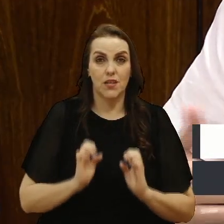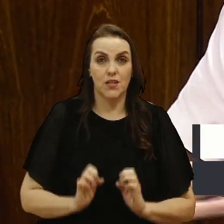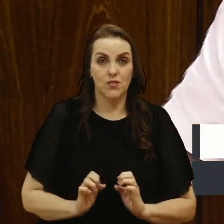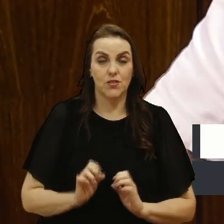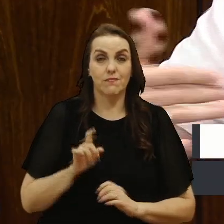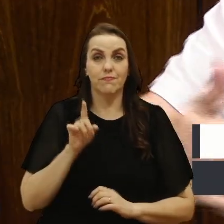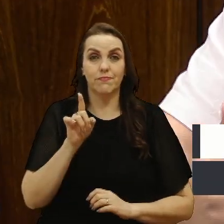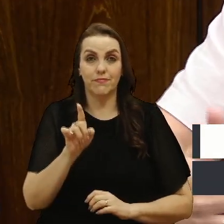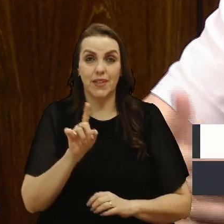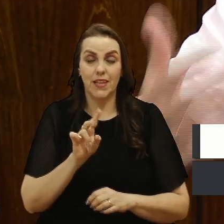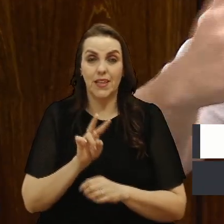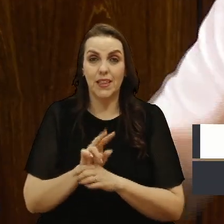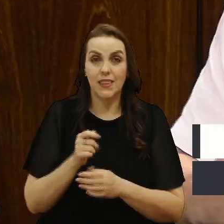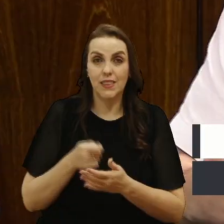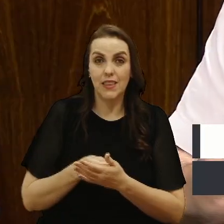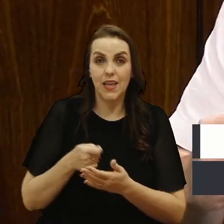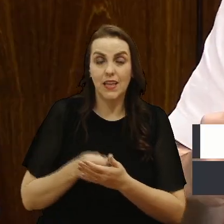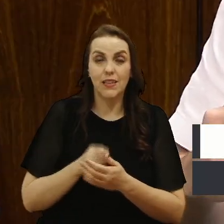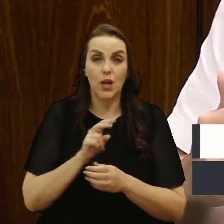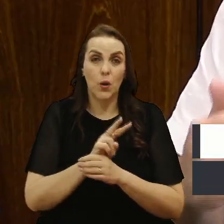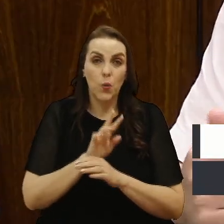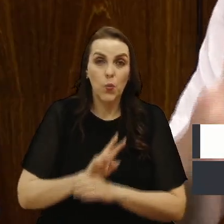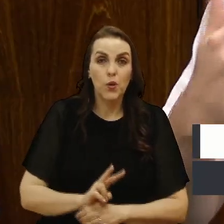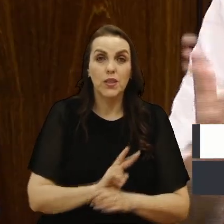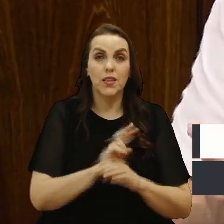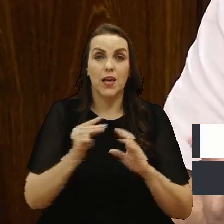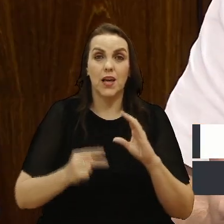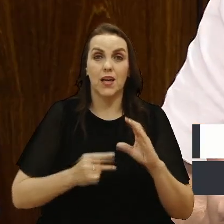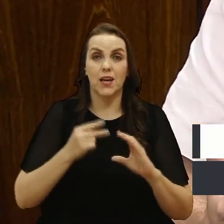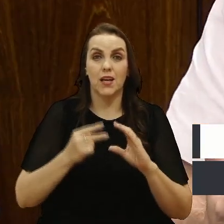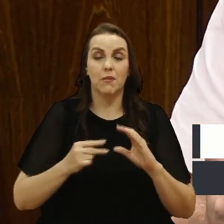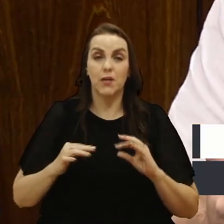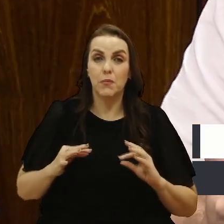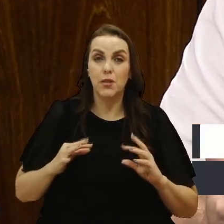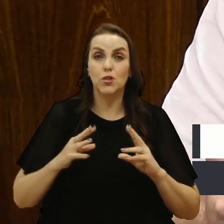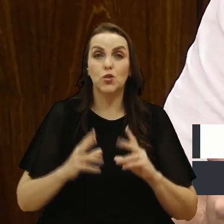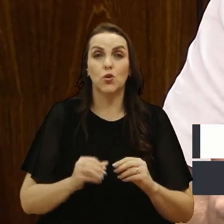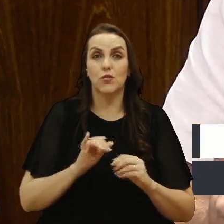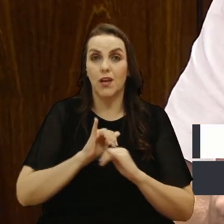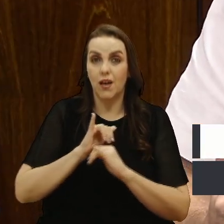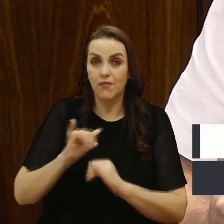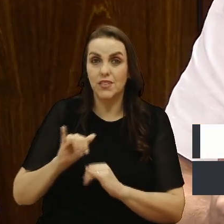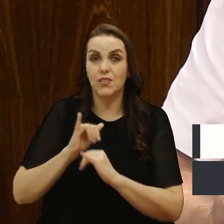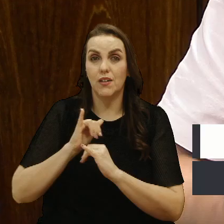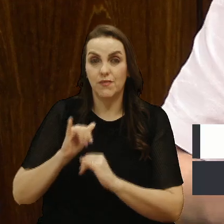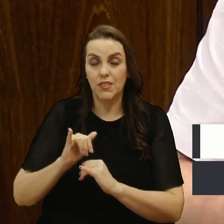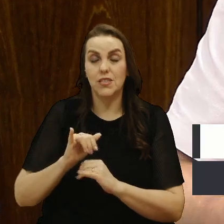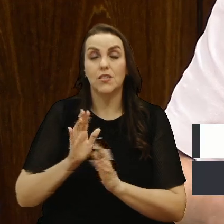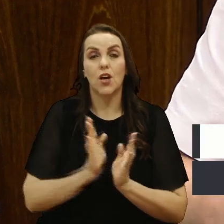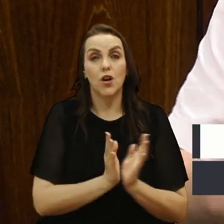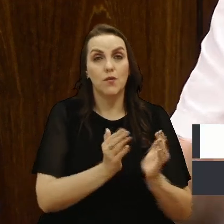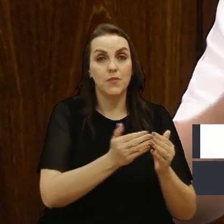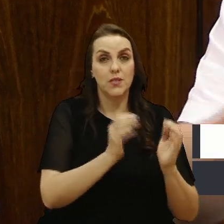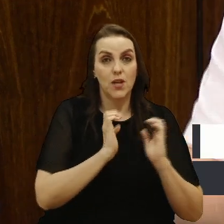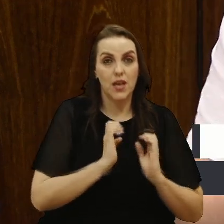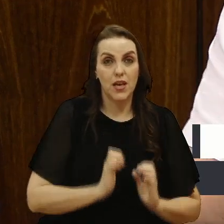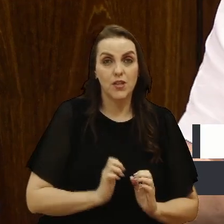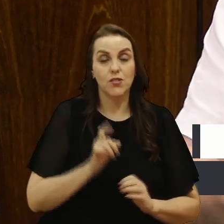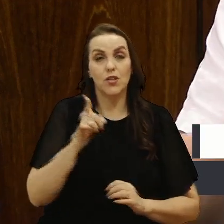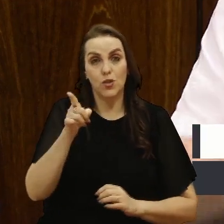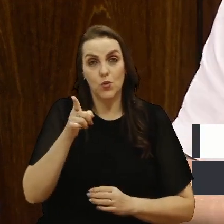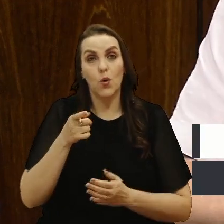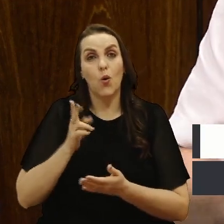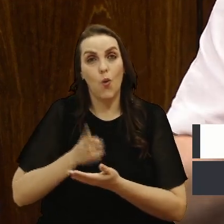tenta preservar a casa, eu tento preservar a casa, agora todo mundo lhe adverte acerca da possibilidade do senhor ir para a comissão de ética e o senhor continua